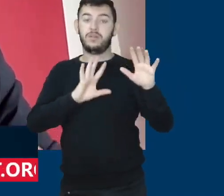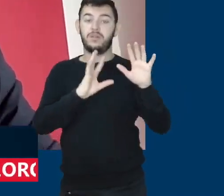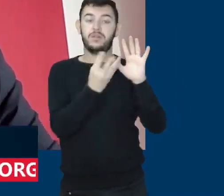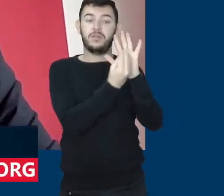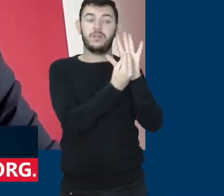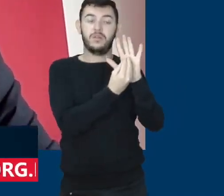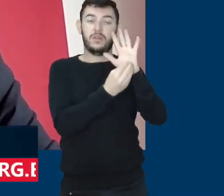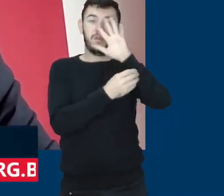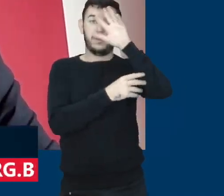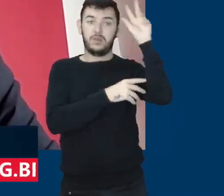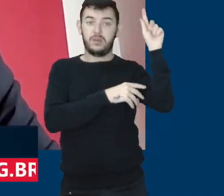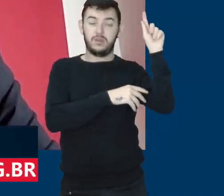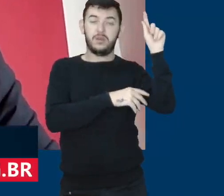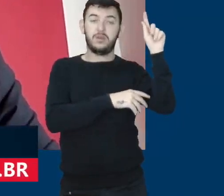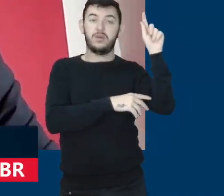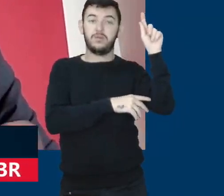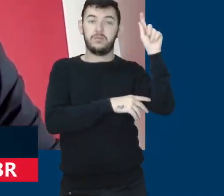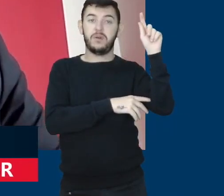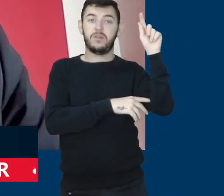diria,